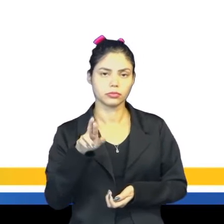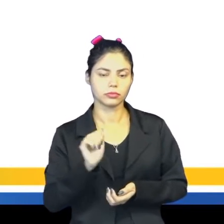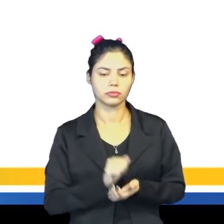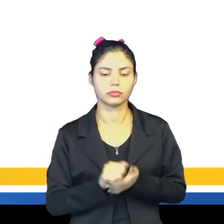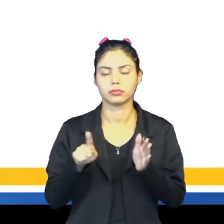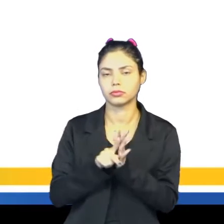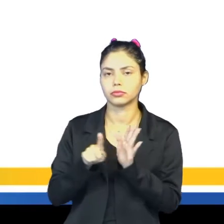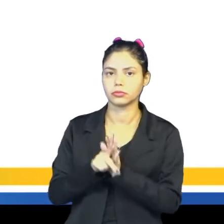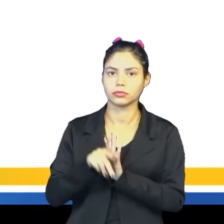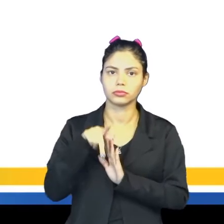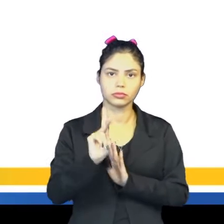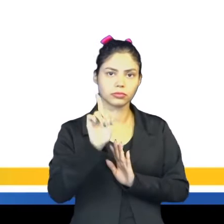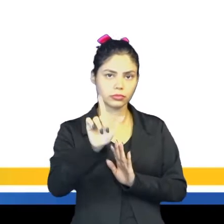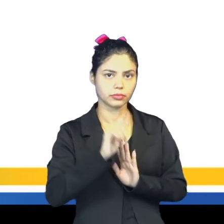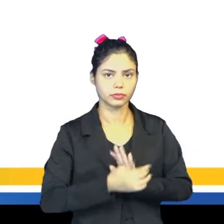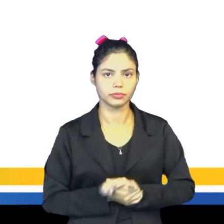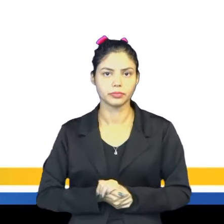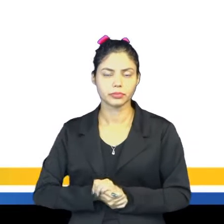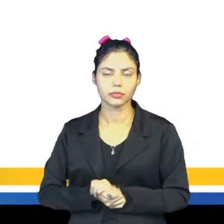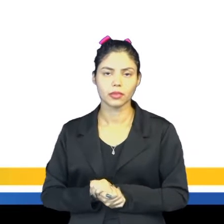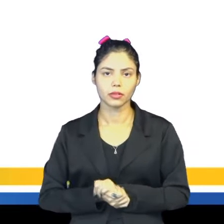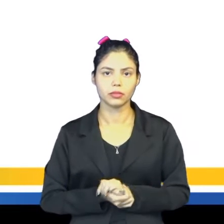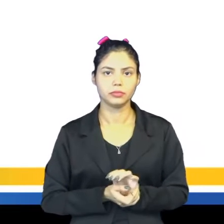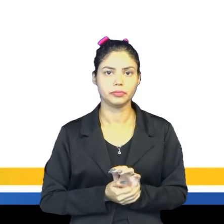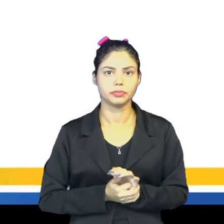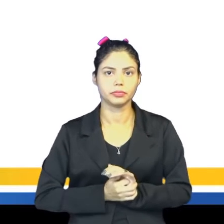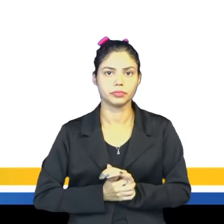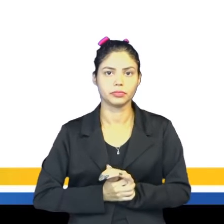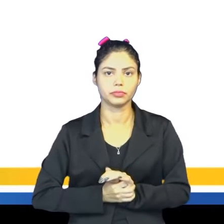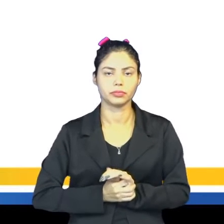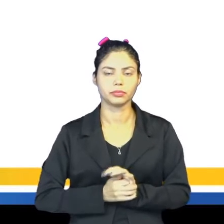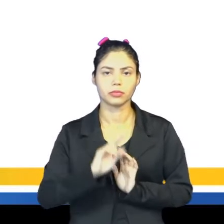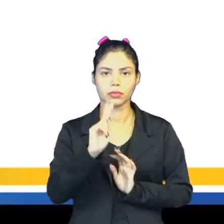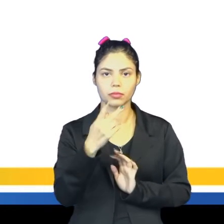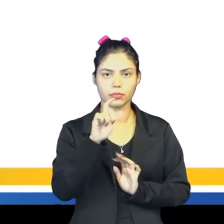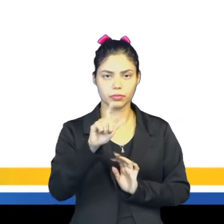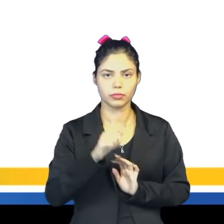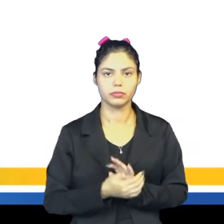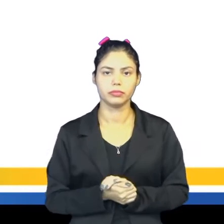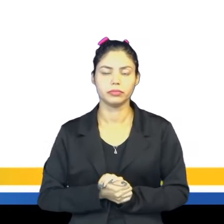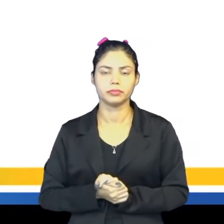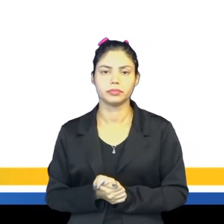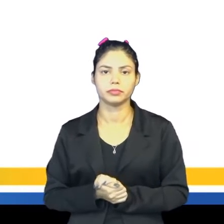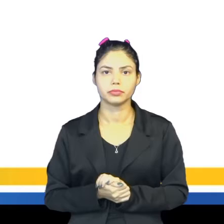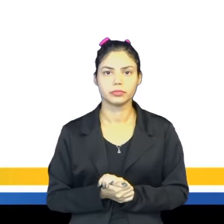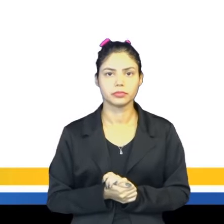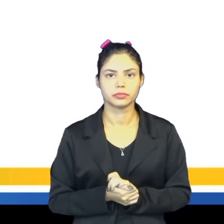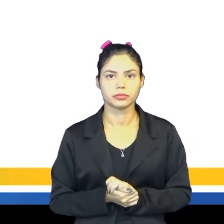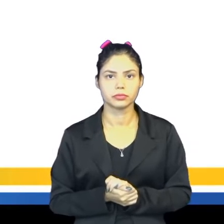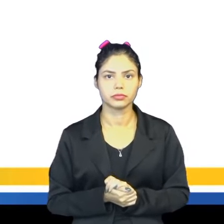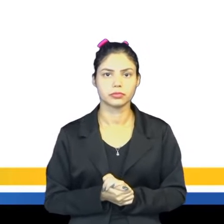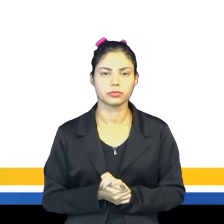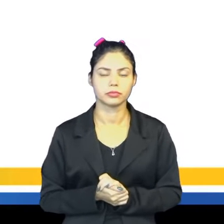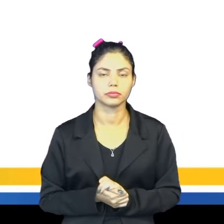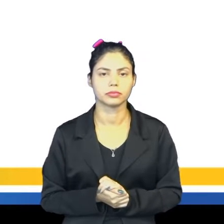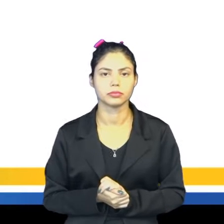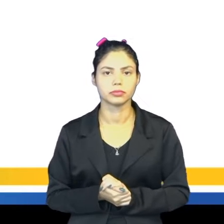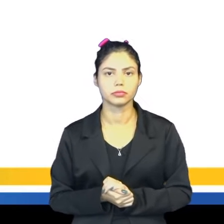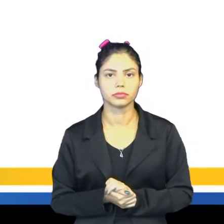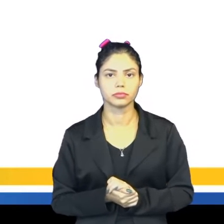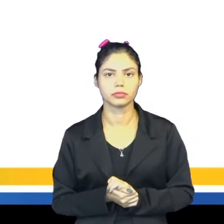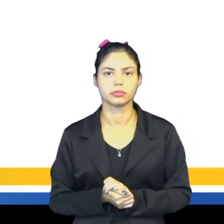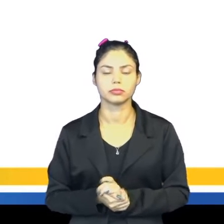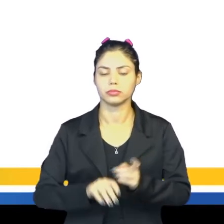é representado por KL. Hectolitro, HL, decalitro, que são